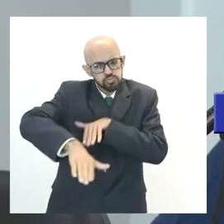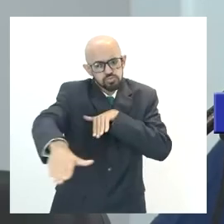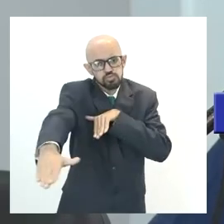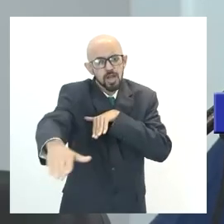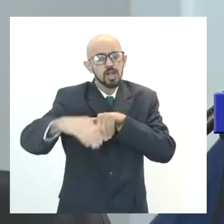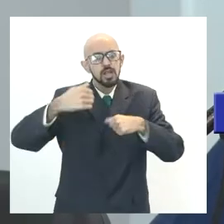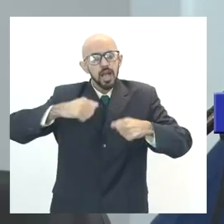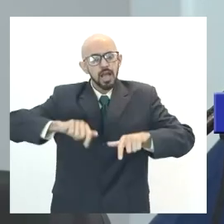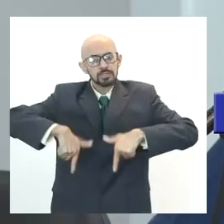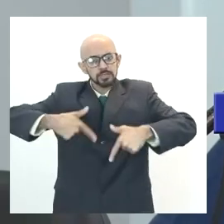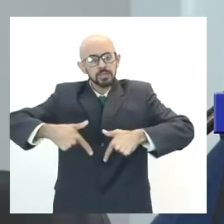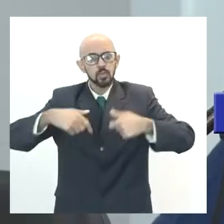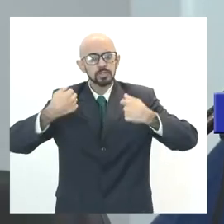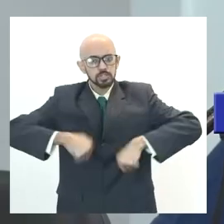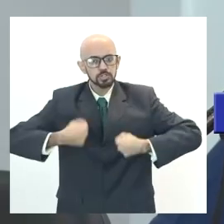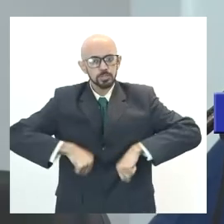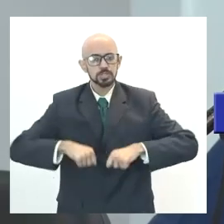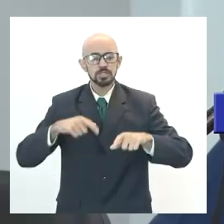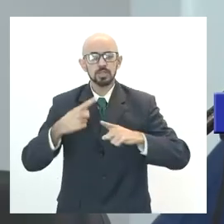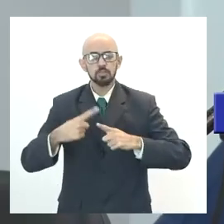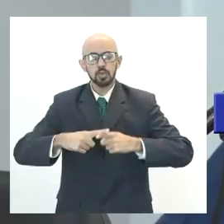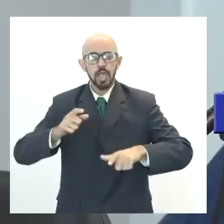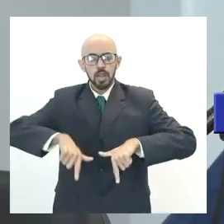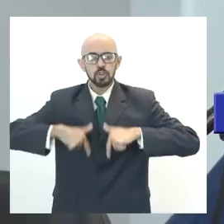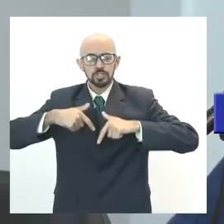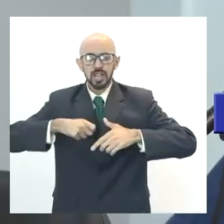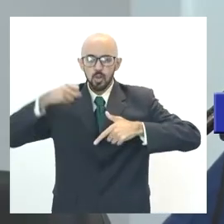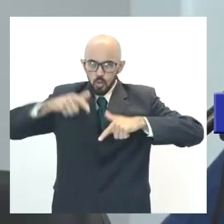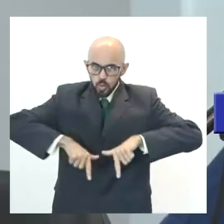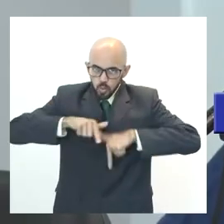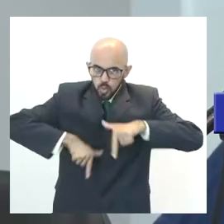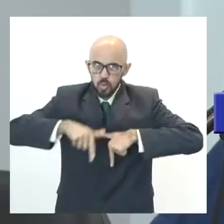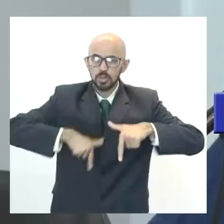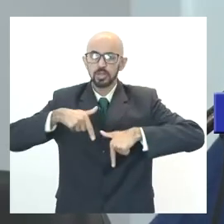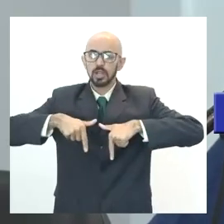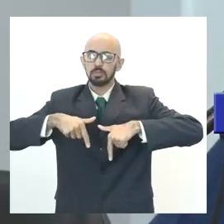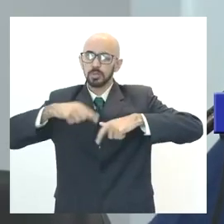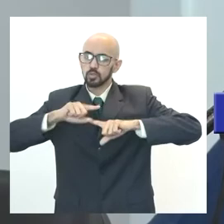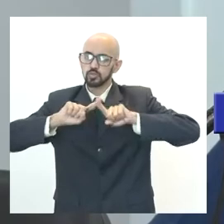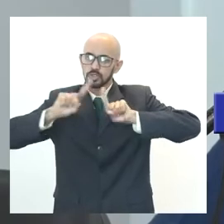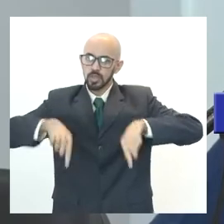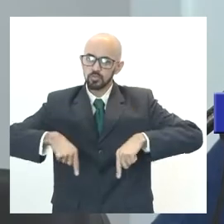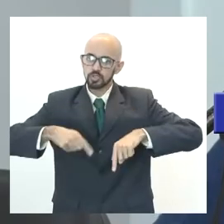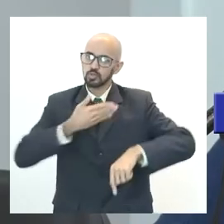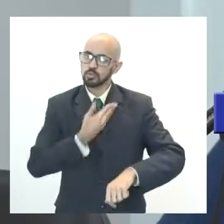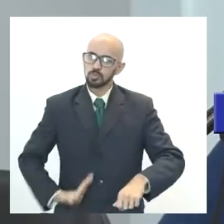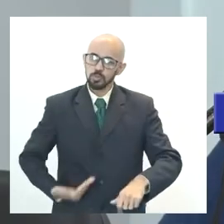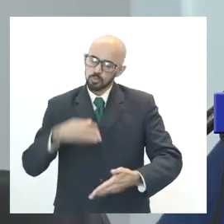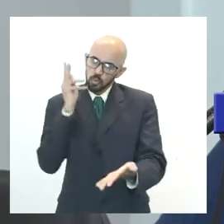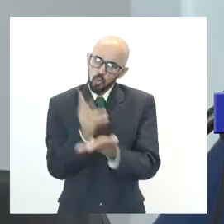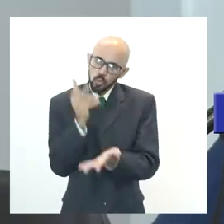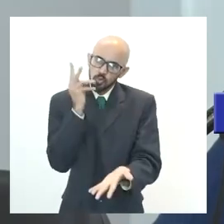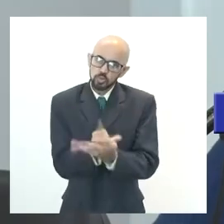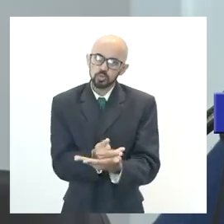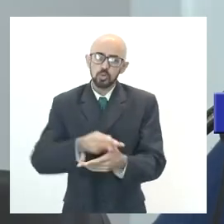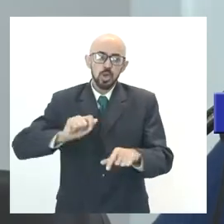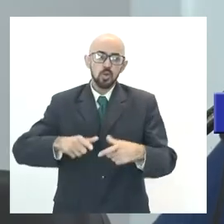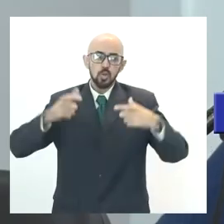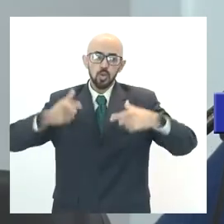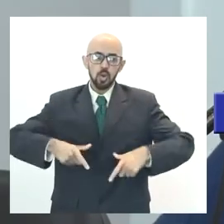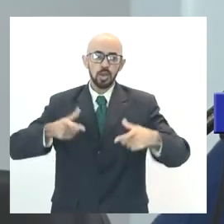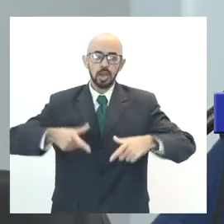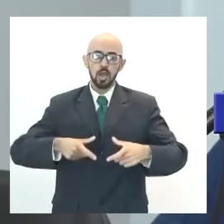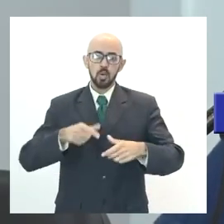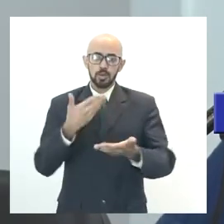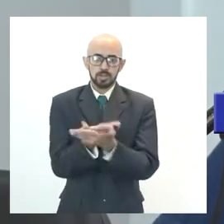lá porque a nossa luta pela educação pelo serviço público se dá no espaço restrito da sala de aula